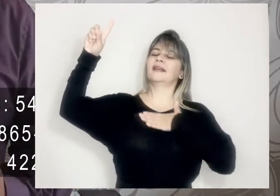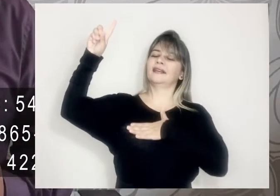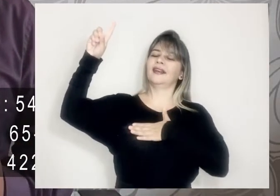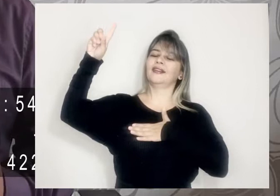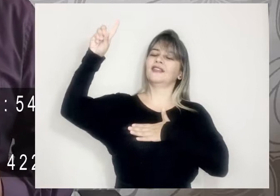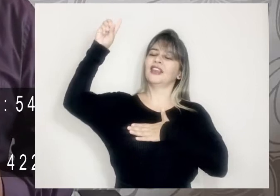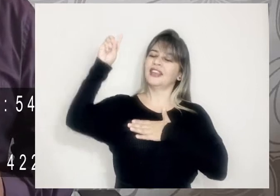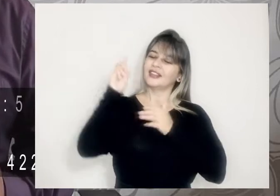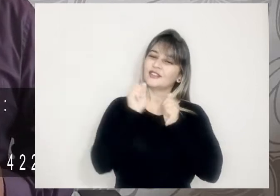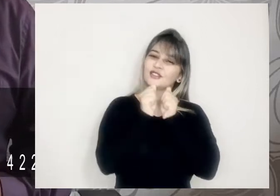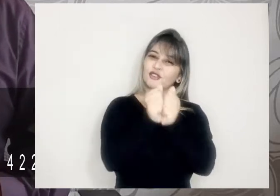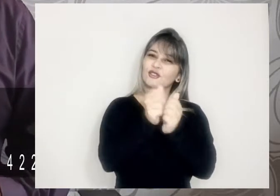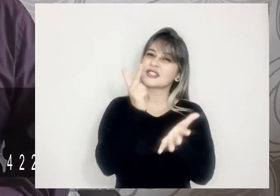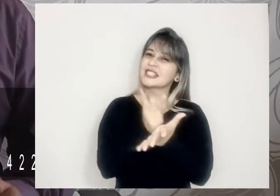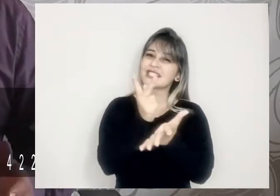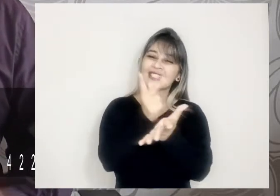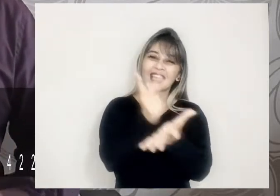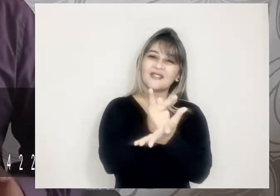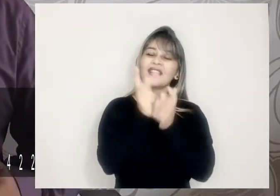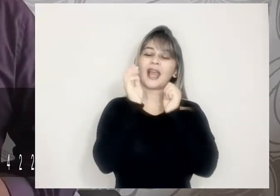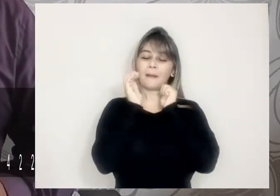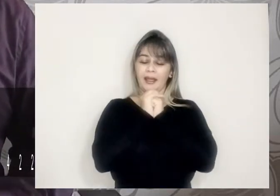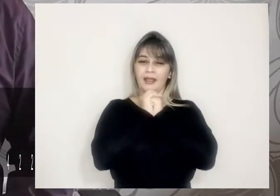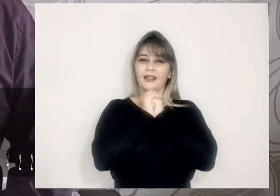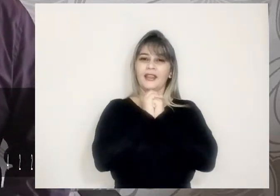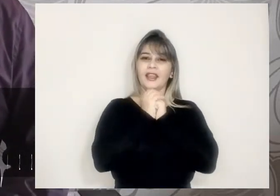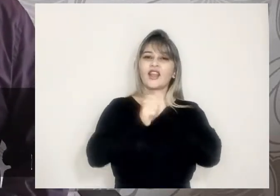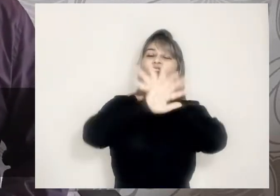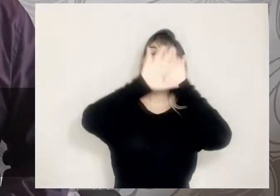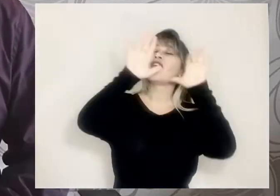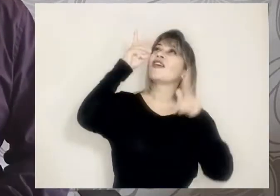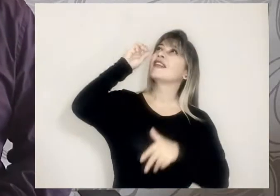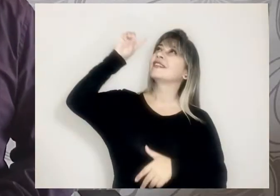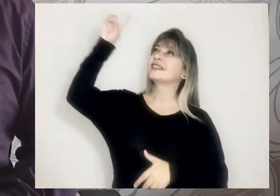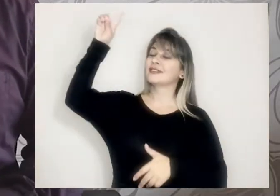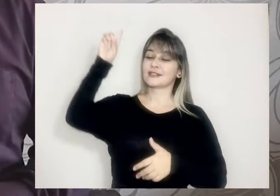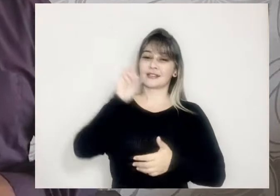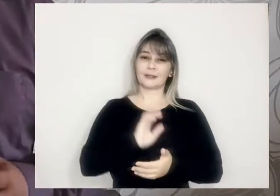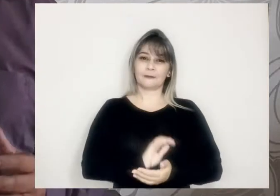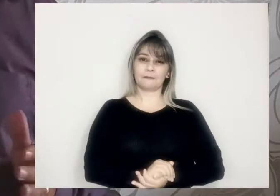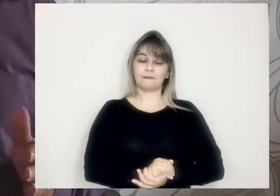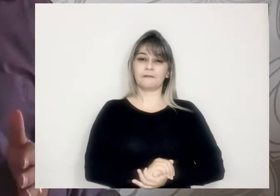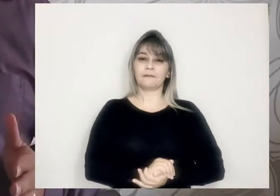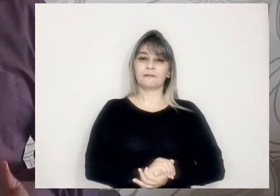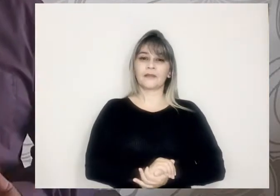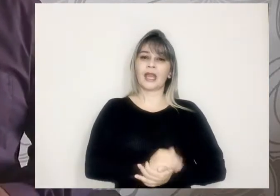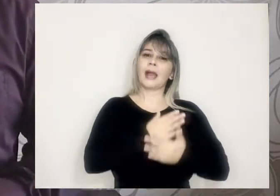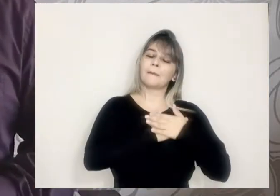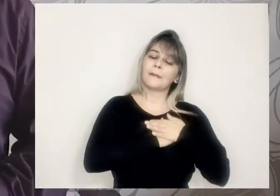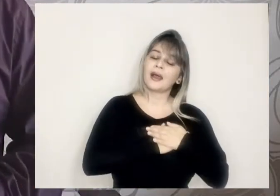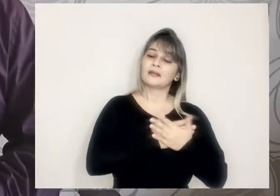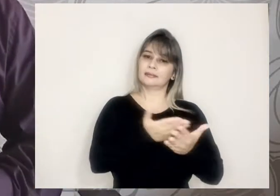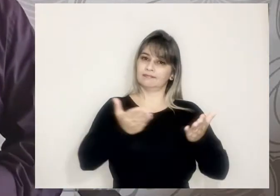esteja conosco sempre. Amém. Glória a Deus, queridos. Amados, eu